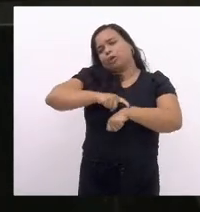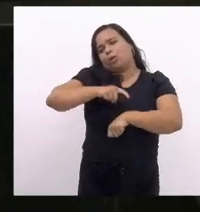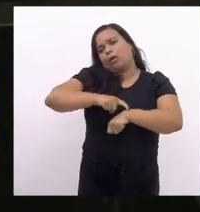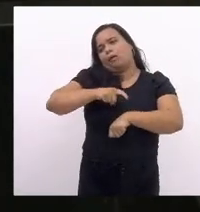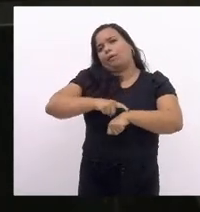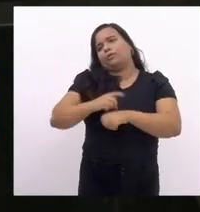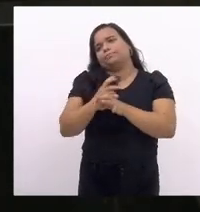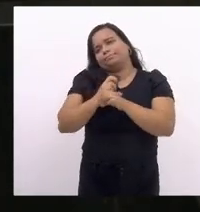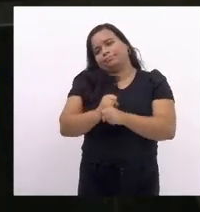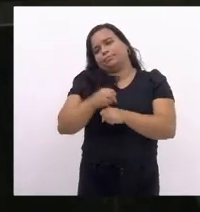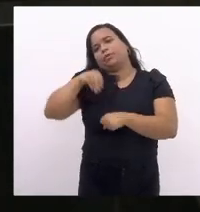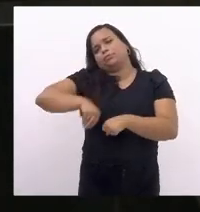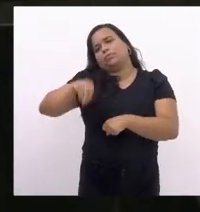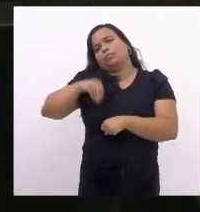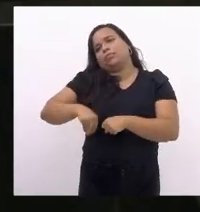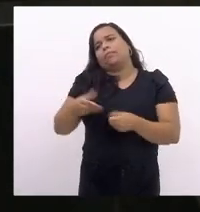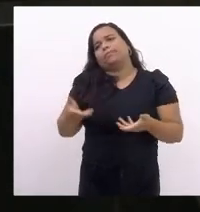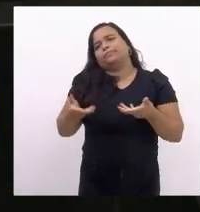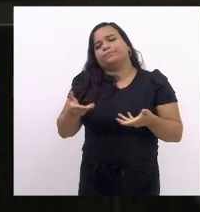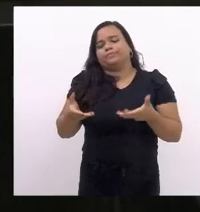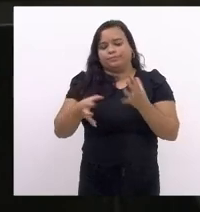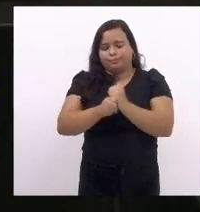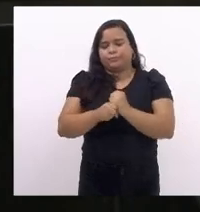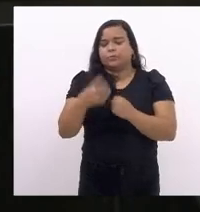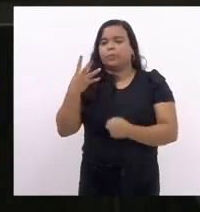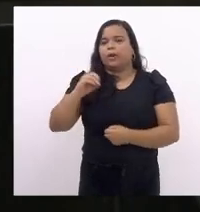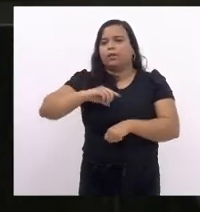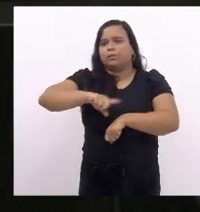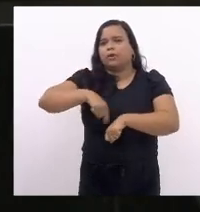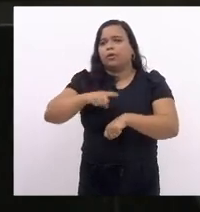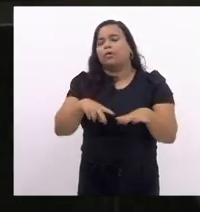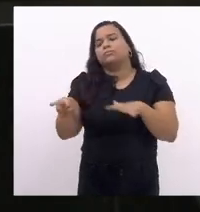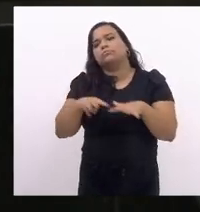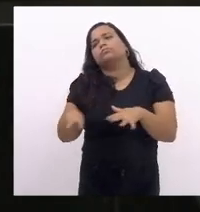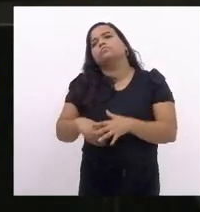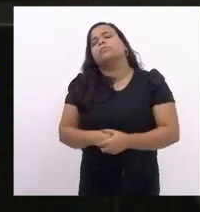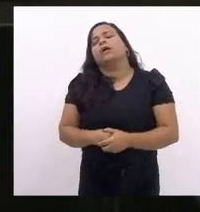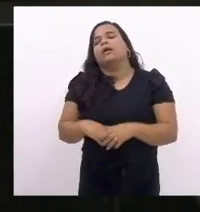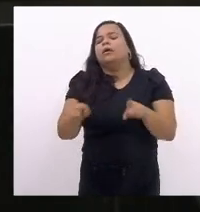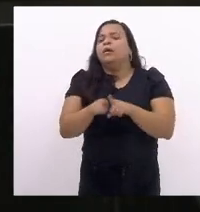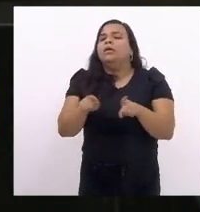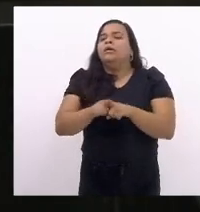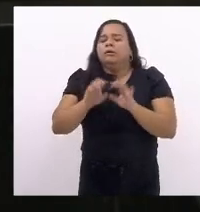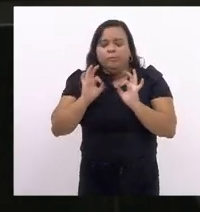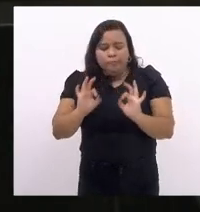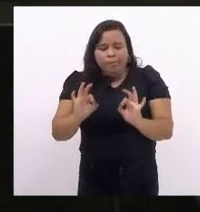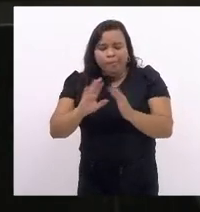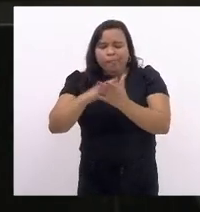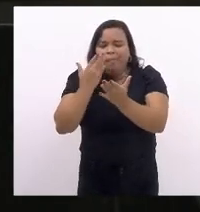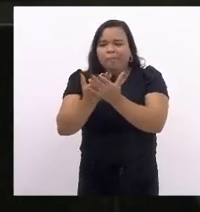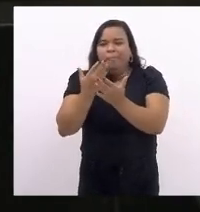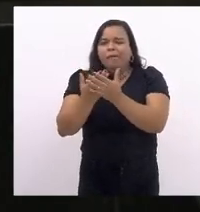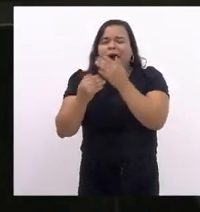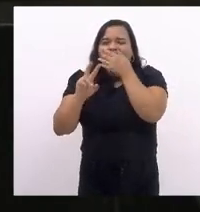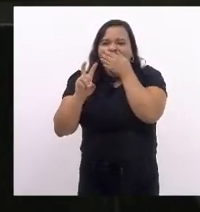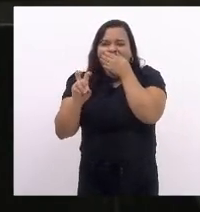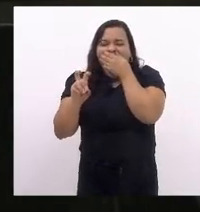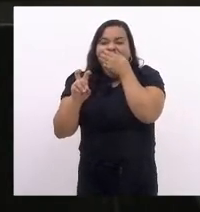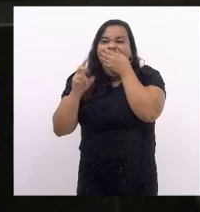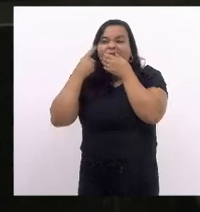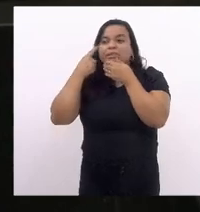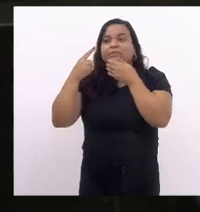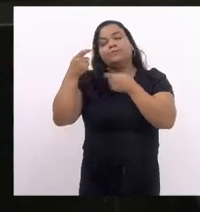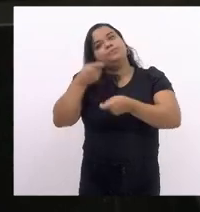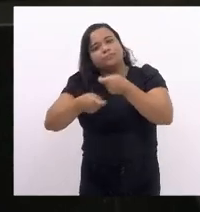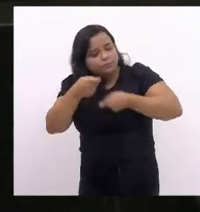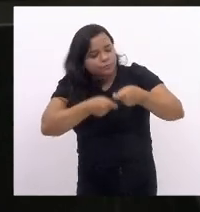reconhecido e remunerada a carga horária de 40 horas. Além disso, é preciso garantir nas escolas, Flávio, a figura de um agente administrativo na